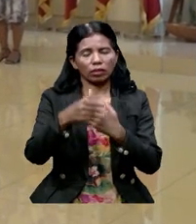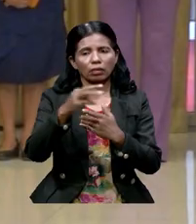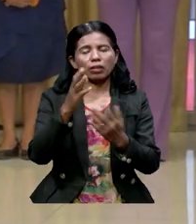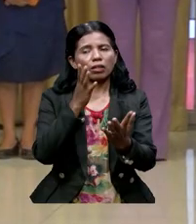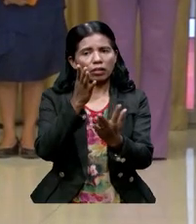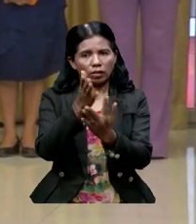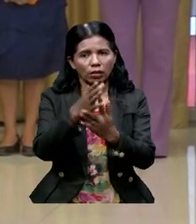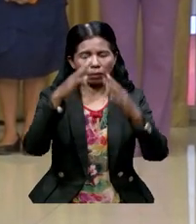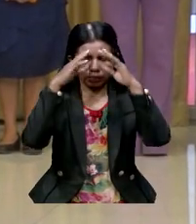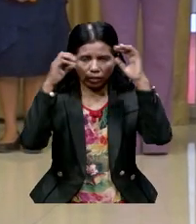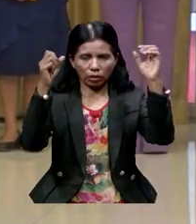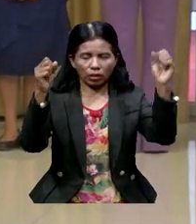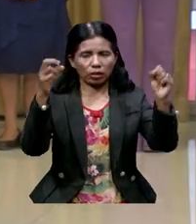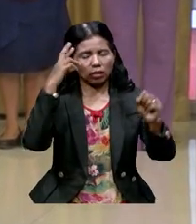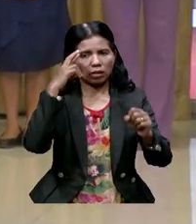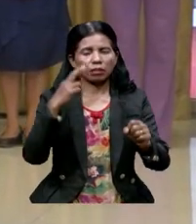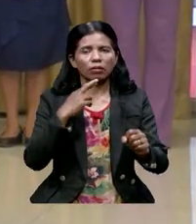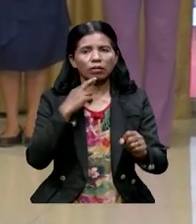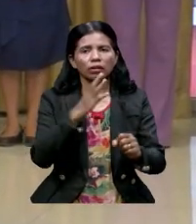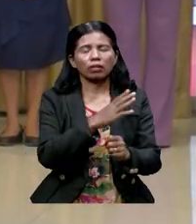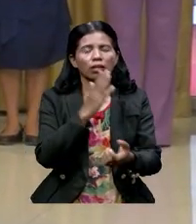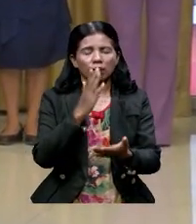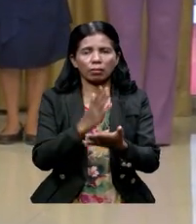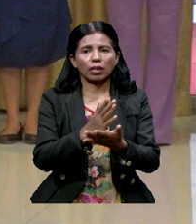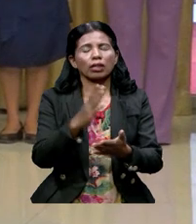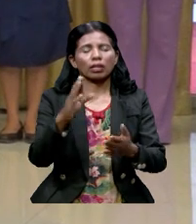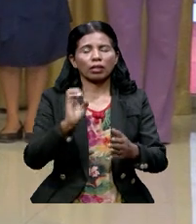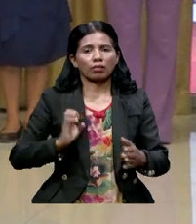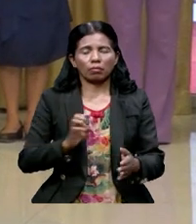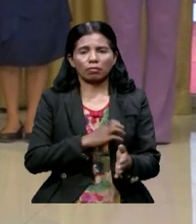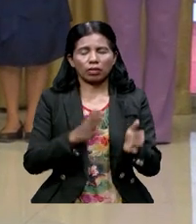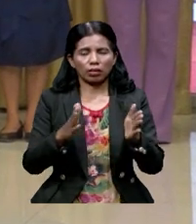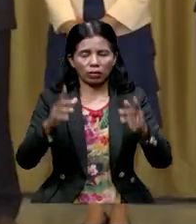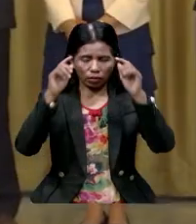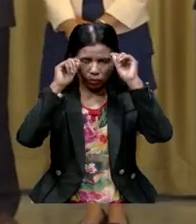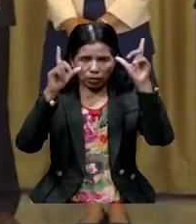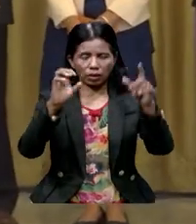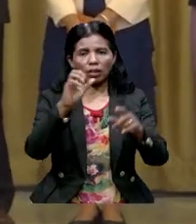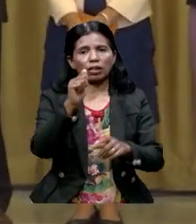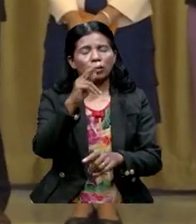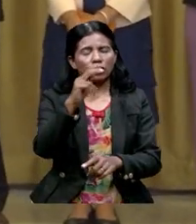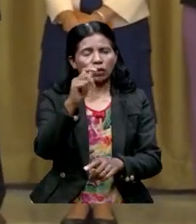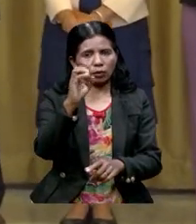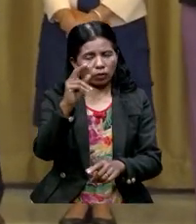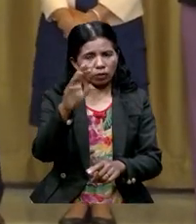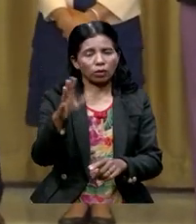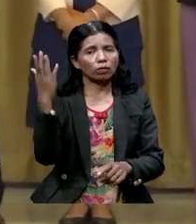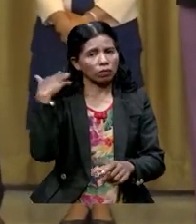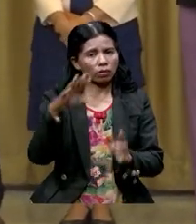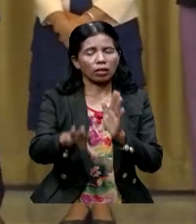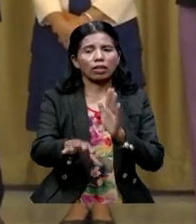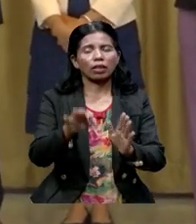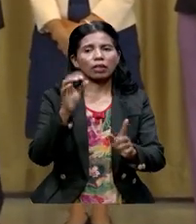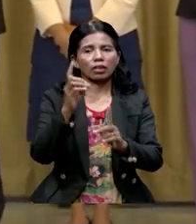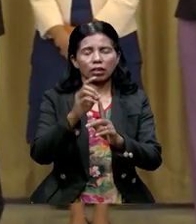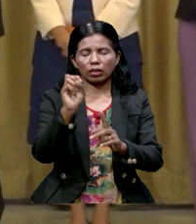sessa, Presidente da Republika Ziramuzorta izonira embaixador Timor-Leste para Indonésia Antônio da Conceição, nebe antes ne reta nomeação e